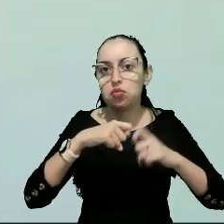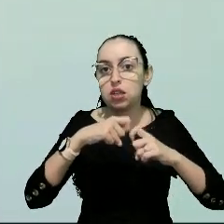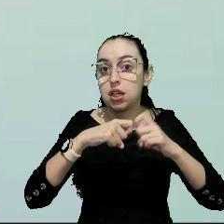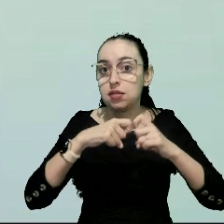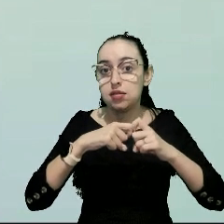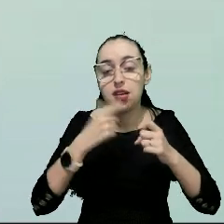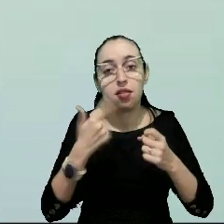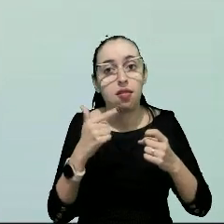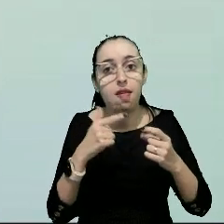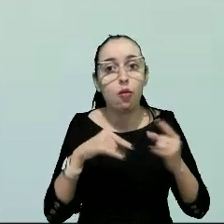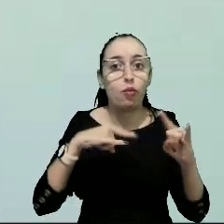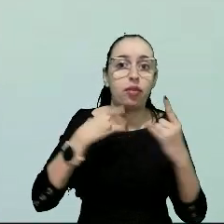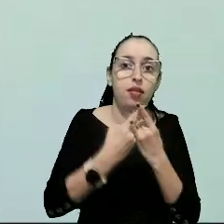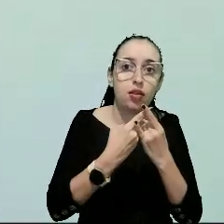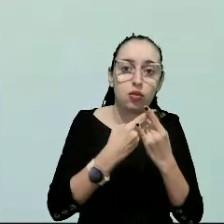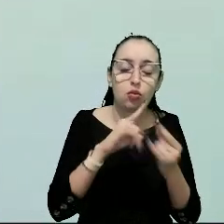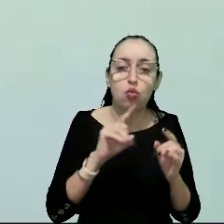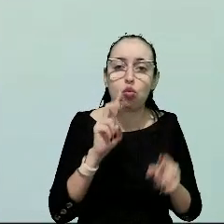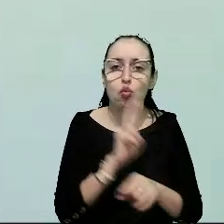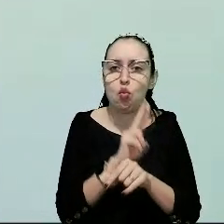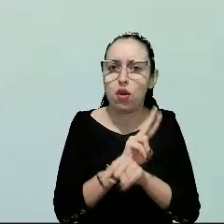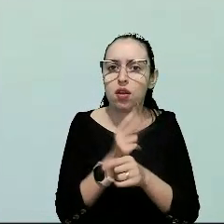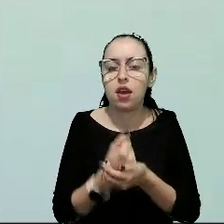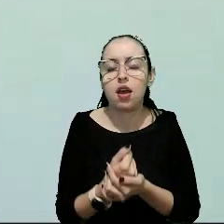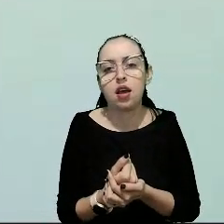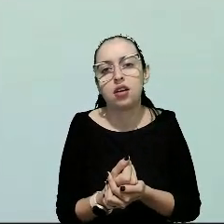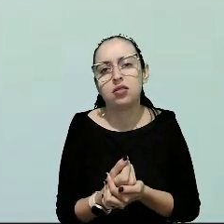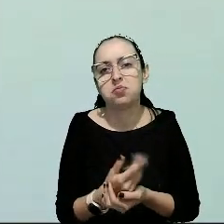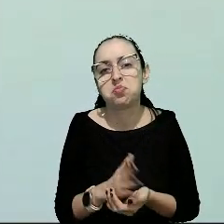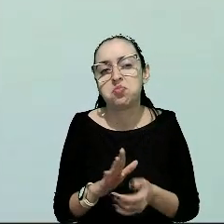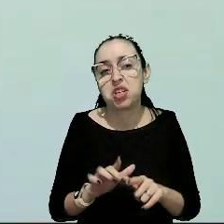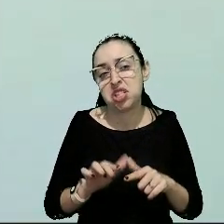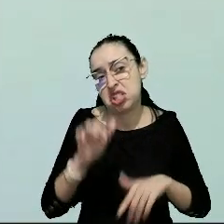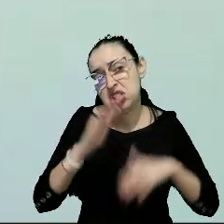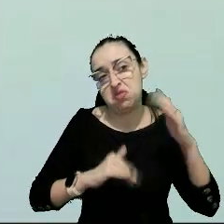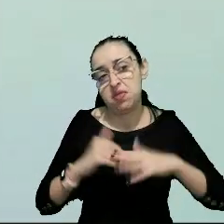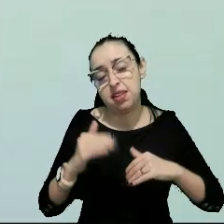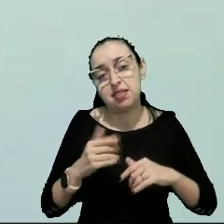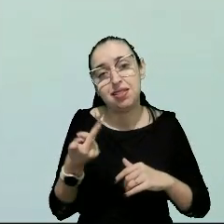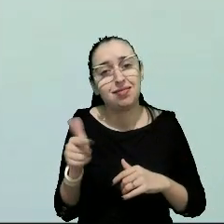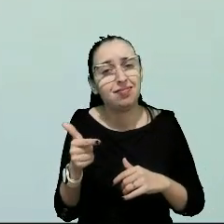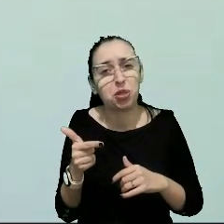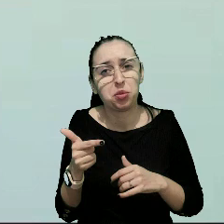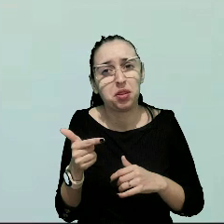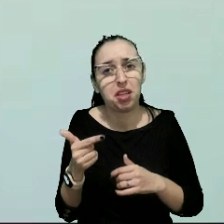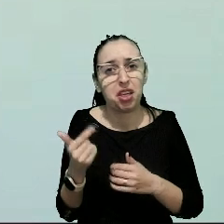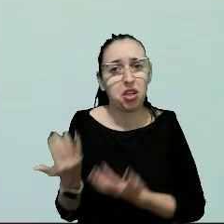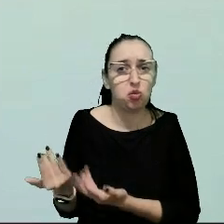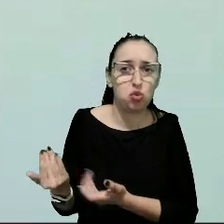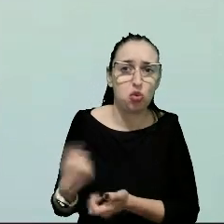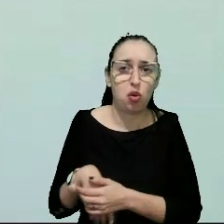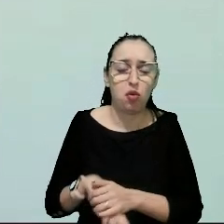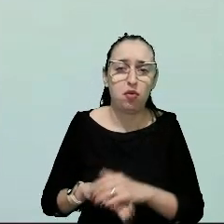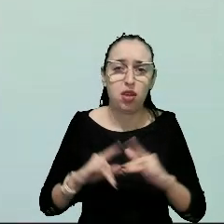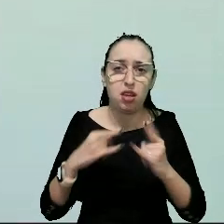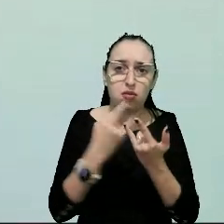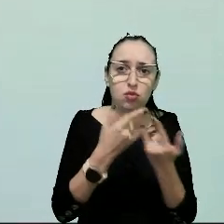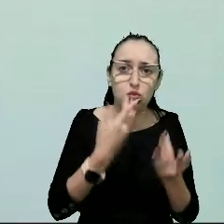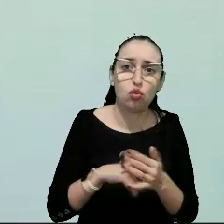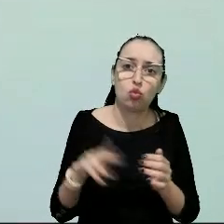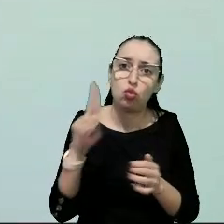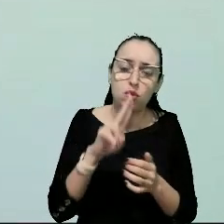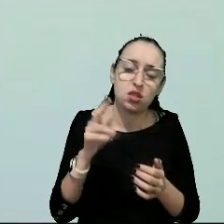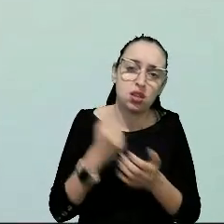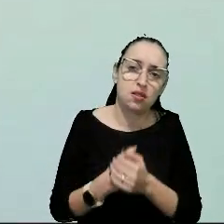não ter a proteção necessária, que muitas vezes nem os jovens têm, mas o velho é muito mais